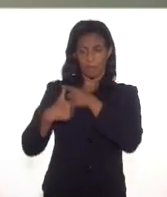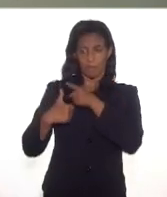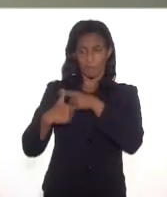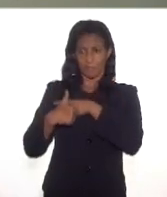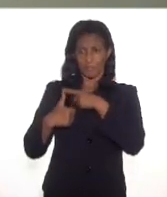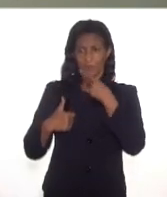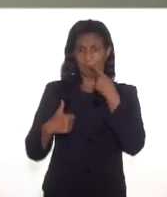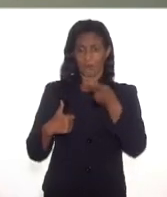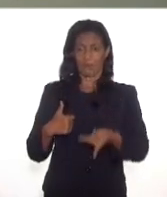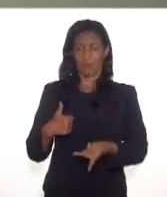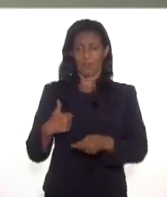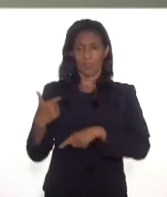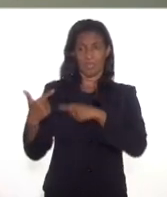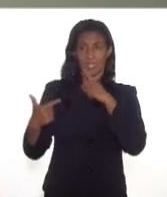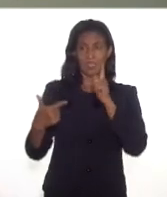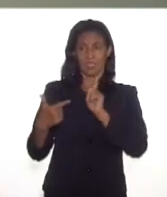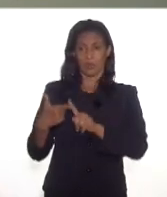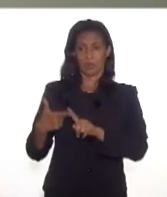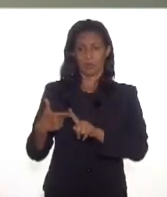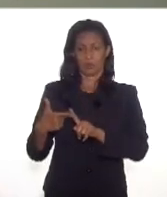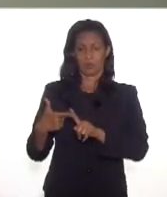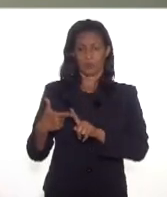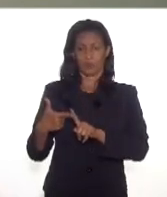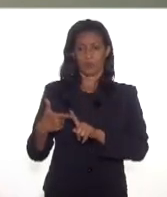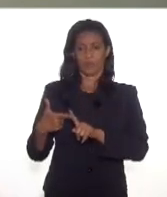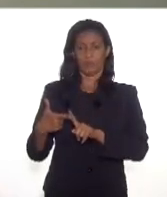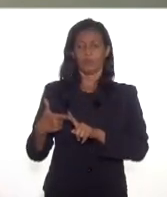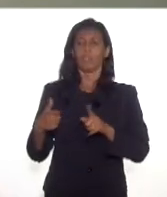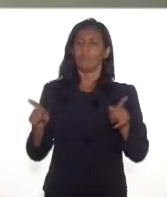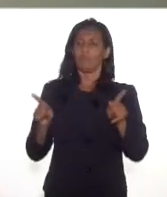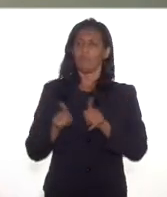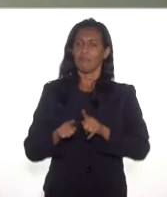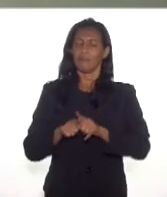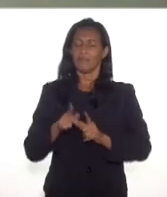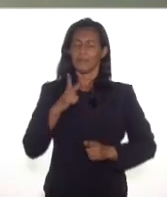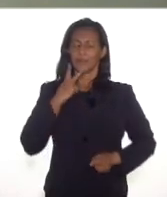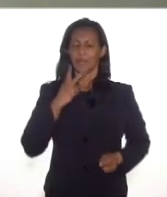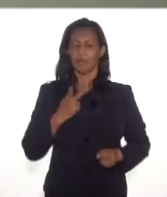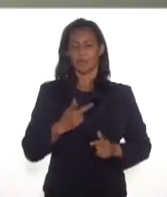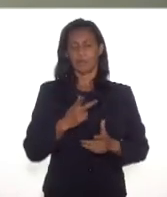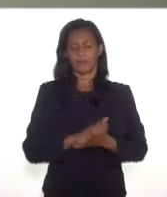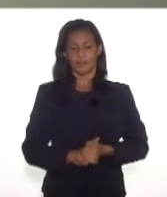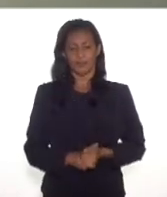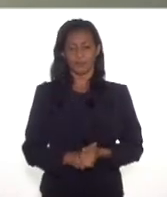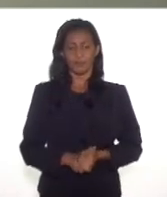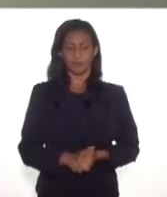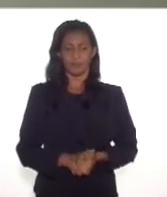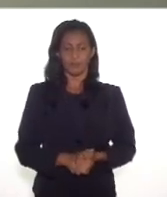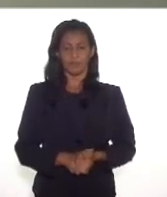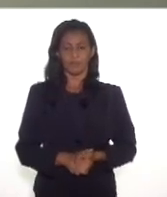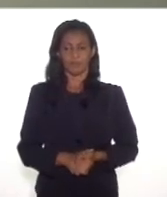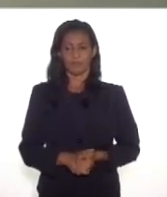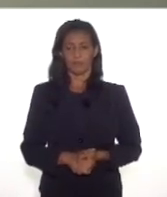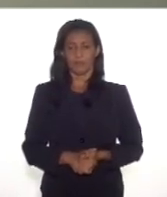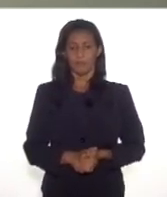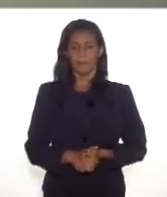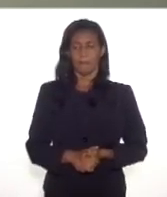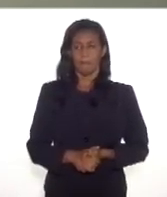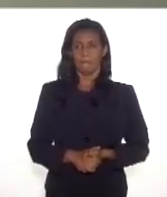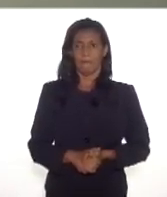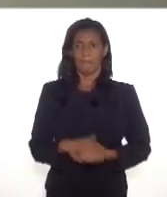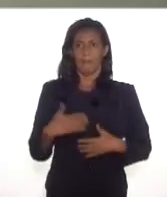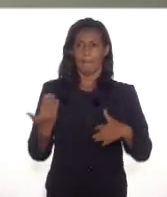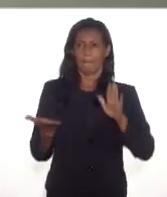fala. Segundo, queria me referir a uma proposta